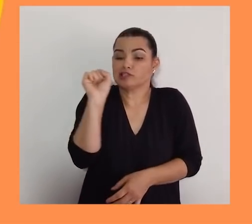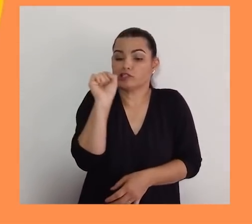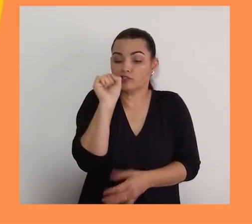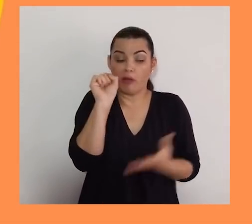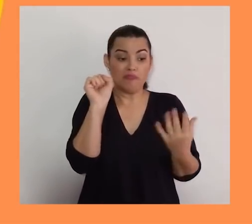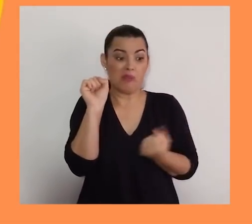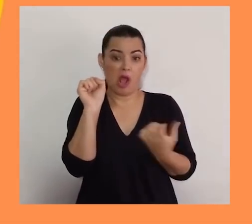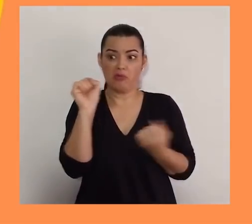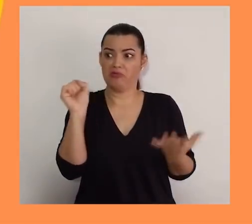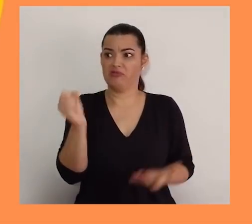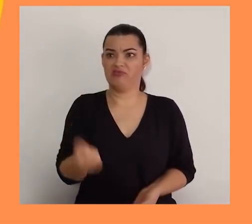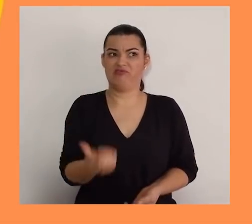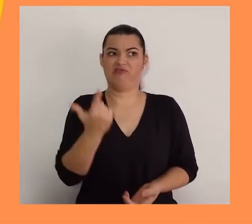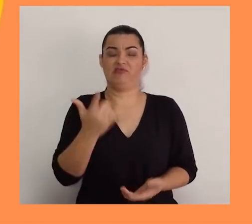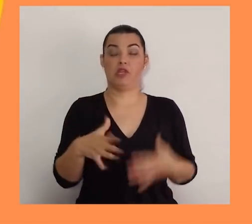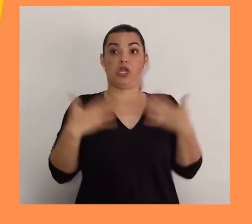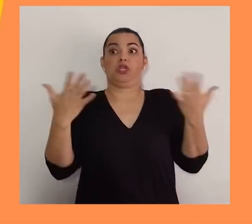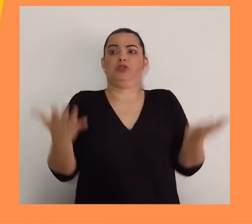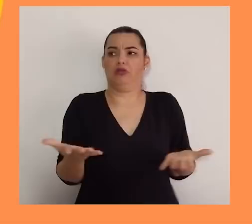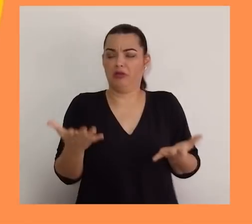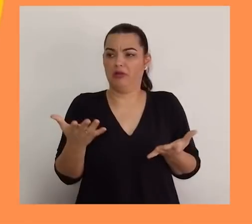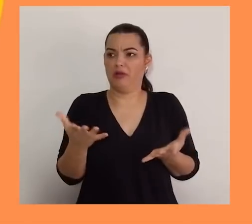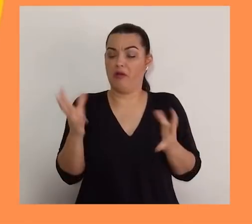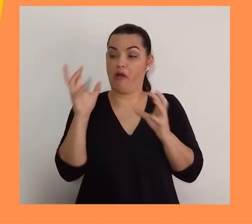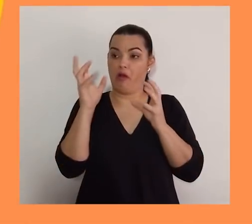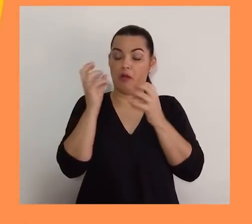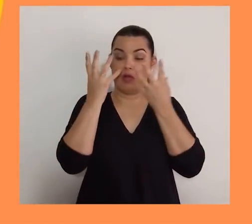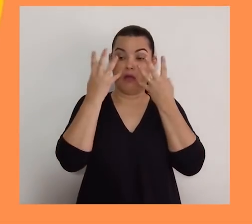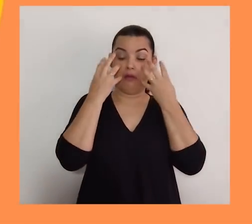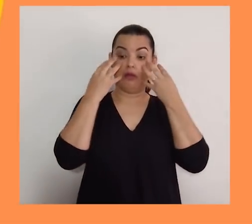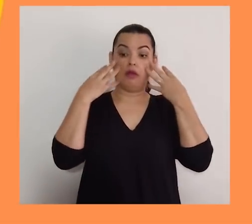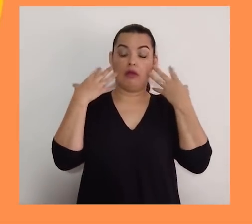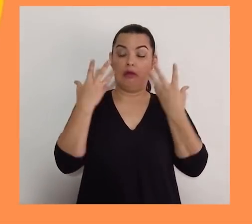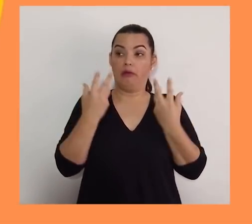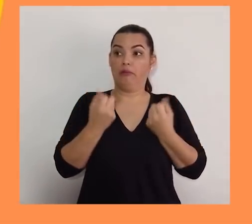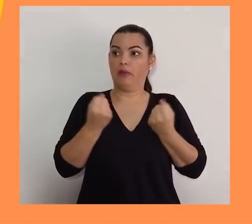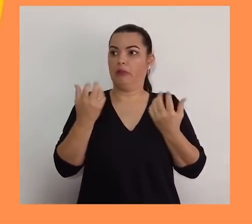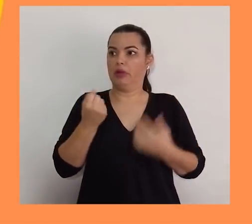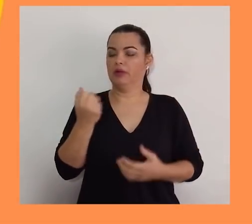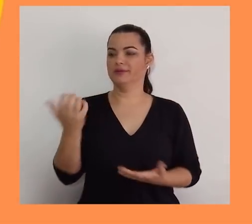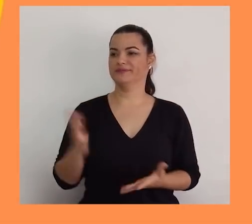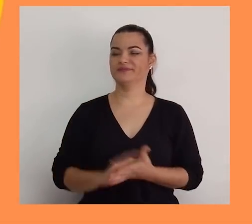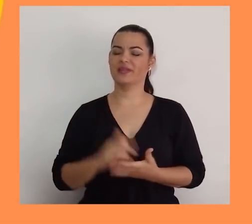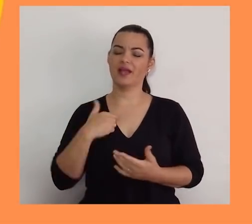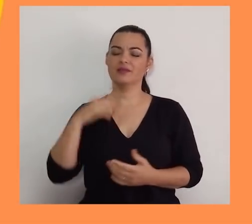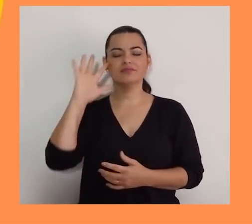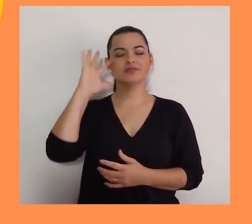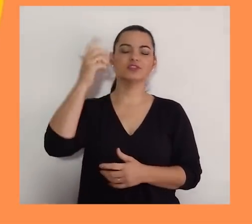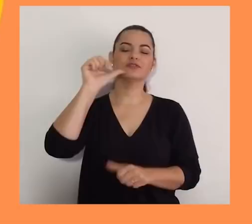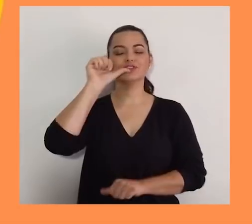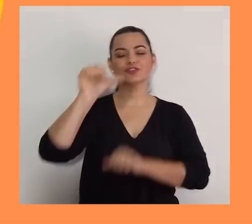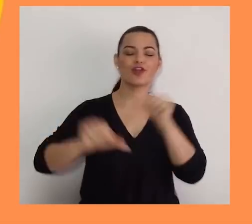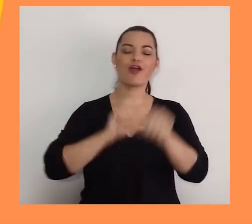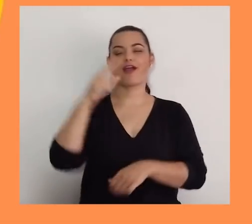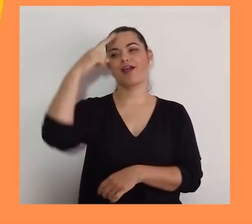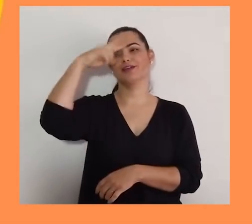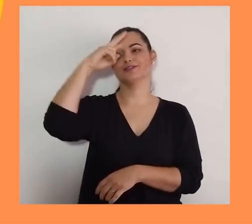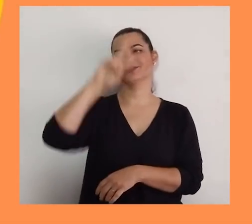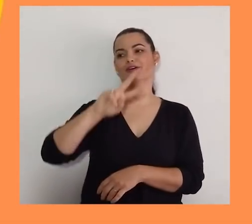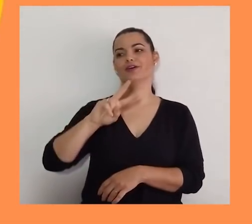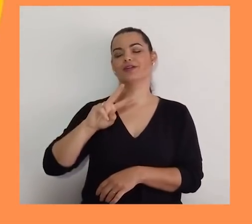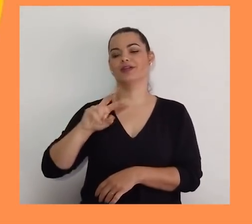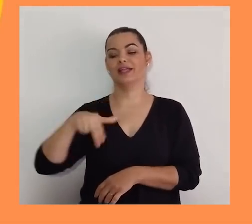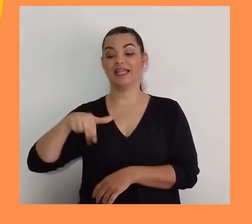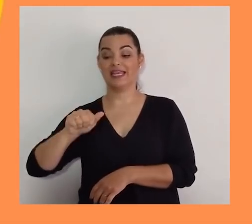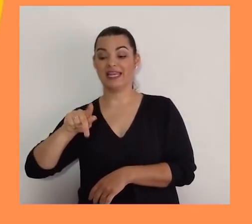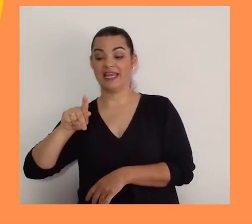muitas histórias. E uma dessas histórias era um pouco parecida com esta, do Grande Rabanete. Só que naquela